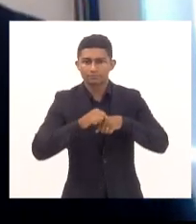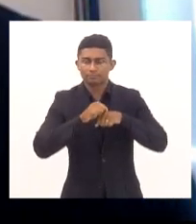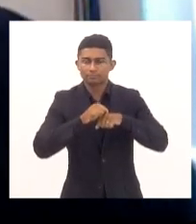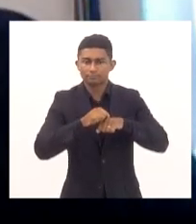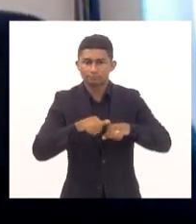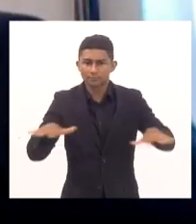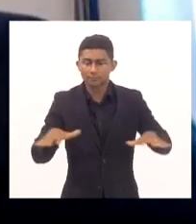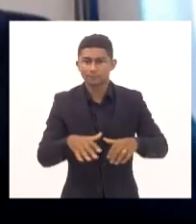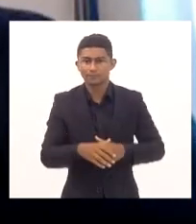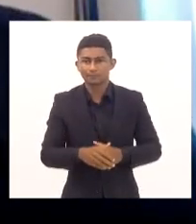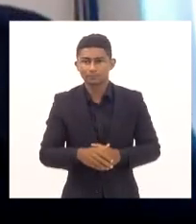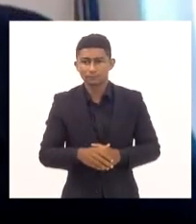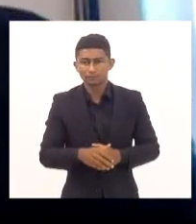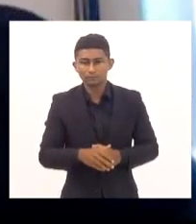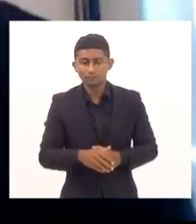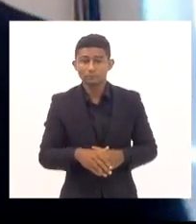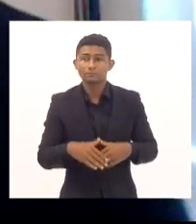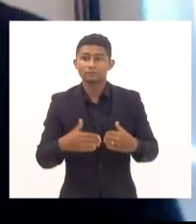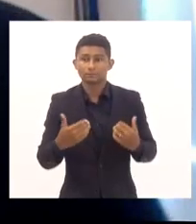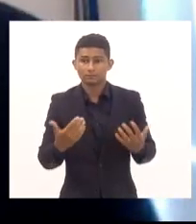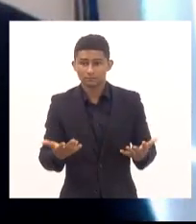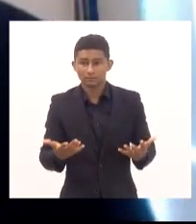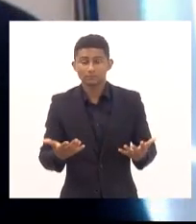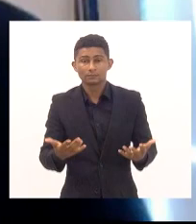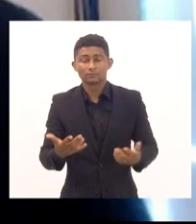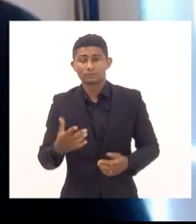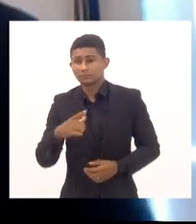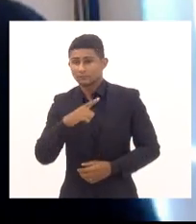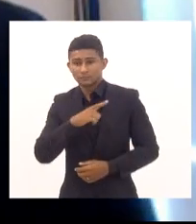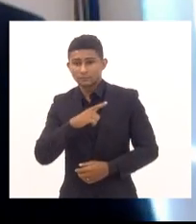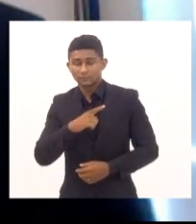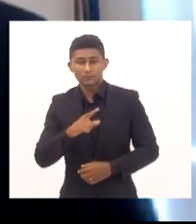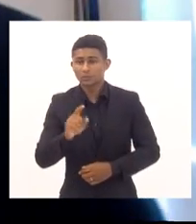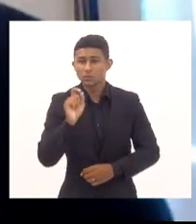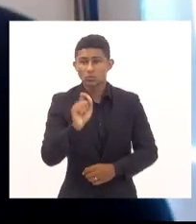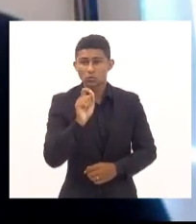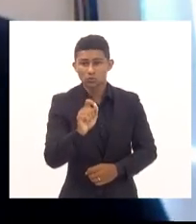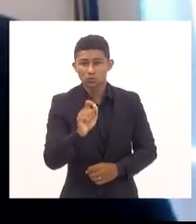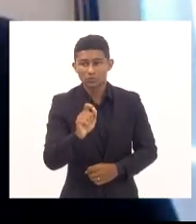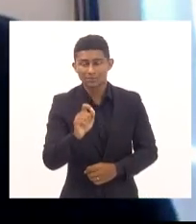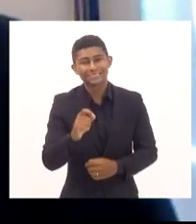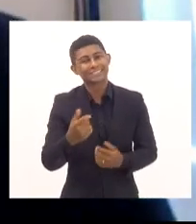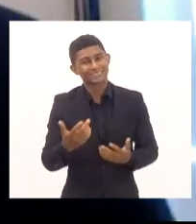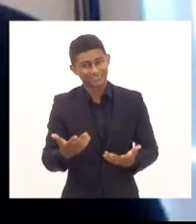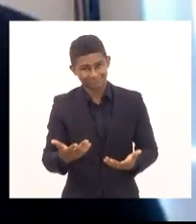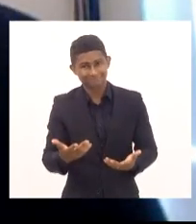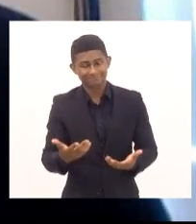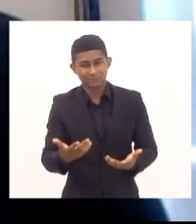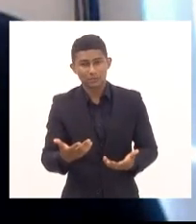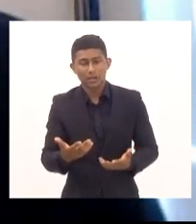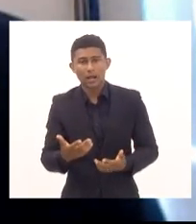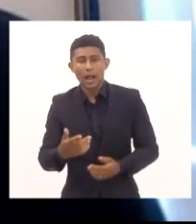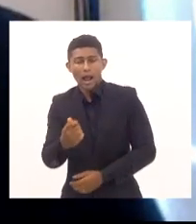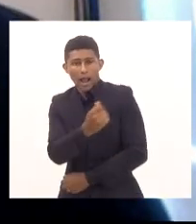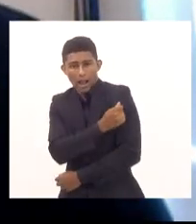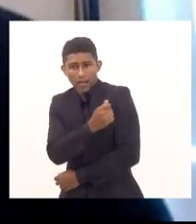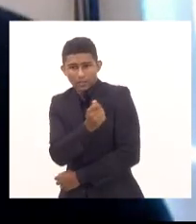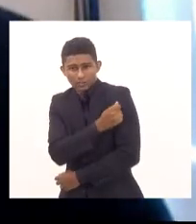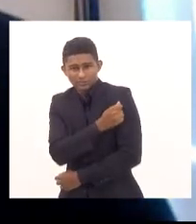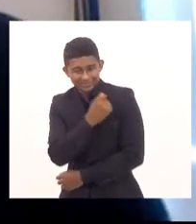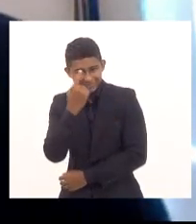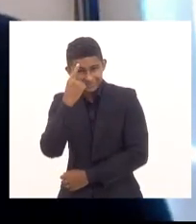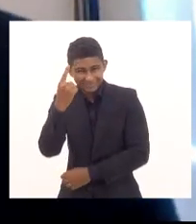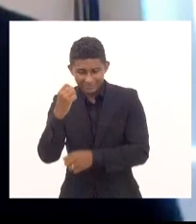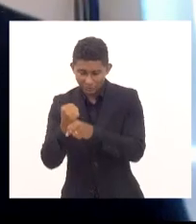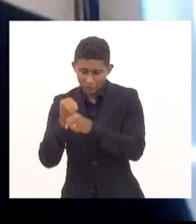sem aulas, onde a gente tem necessidade de recuperar, inclusive, um passivo pedagógico de alunos que ficaram 2 anos com seu processo